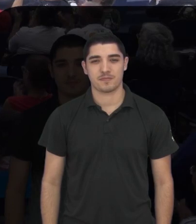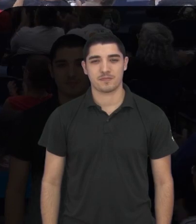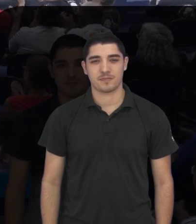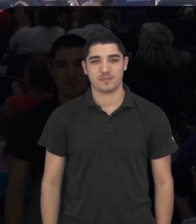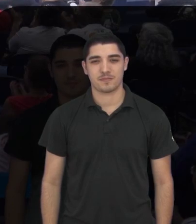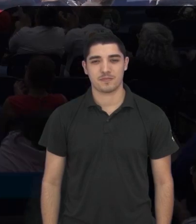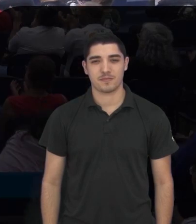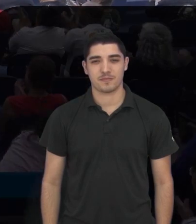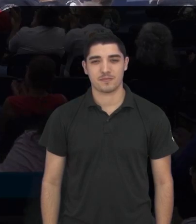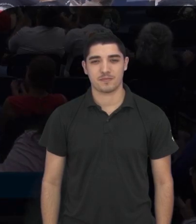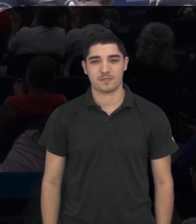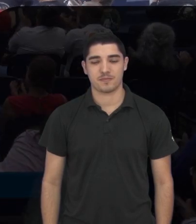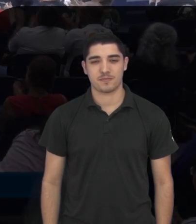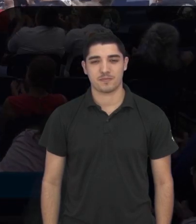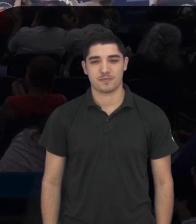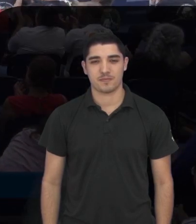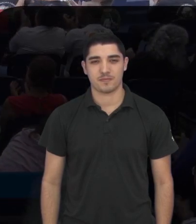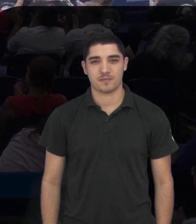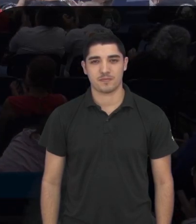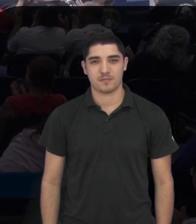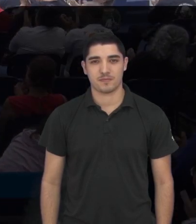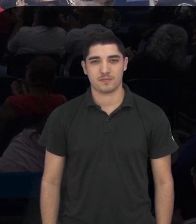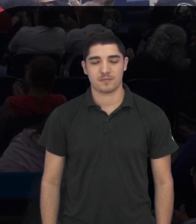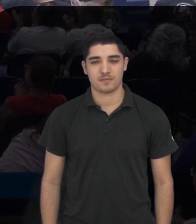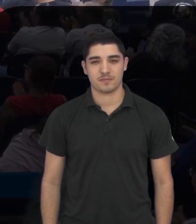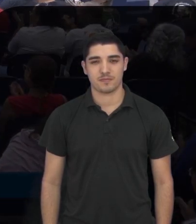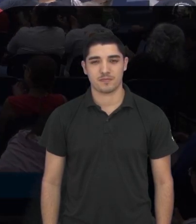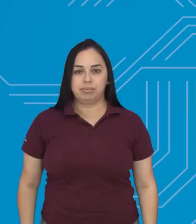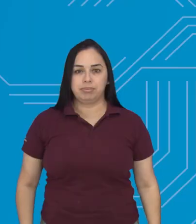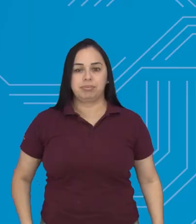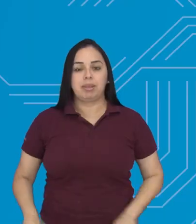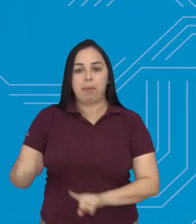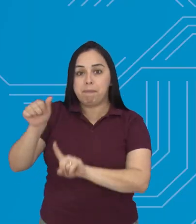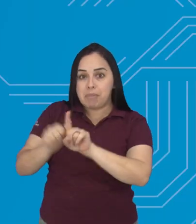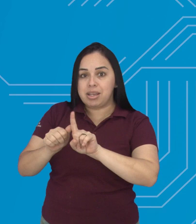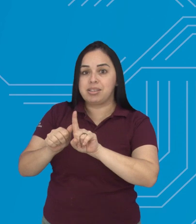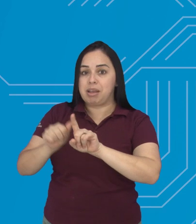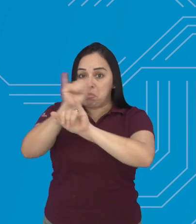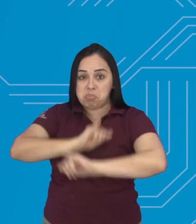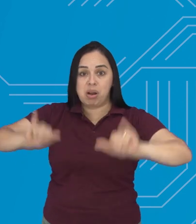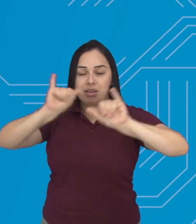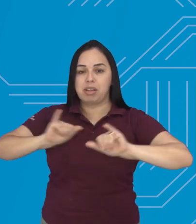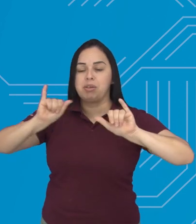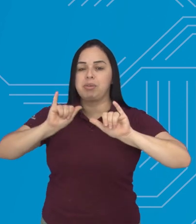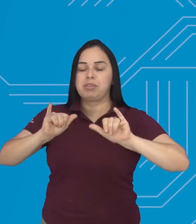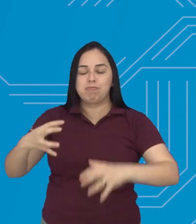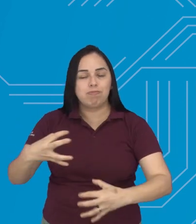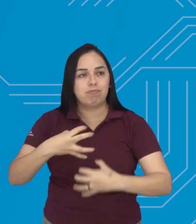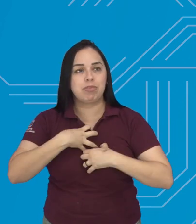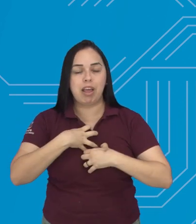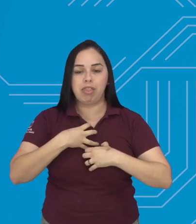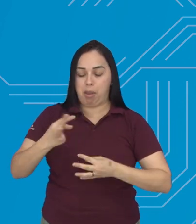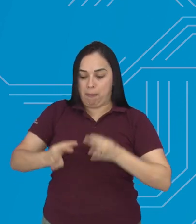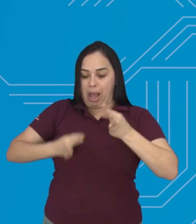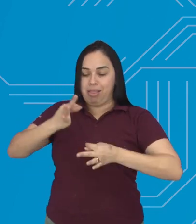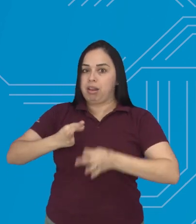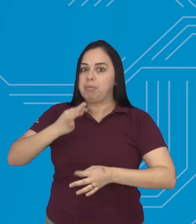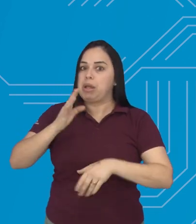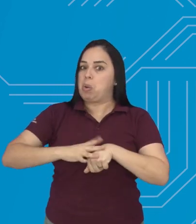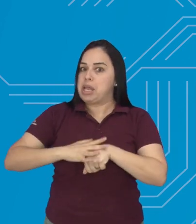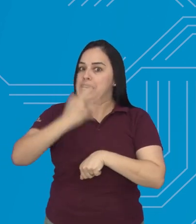possível, auxiliando os novos que chegaram para garantir a continuidade do serviço sem nenhum prejuízo para a população. A Câmara acompanha